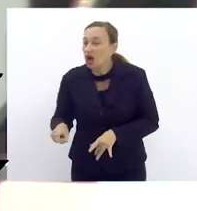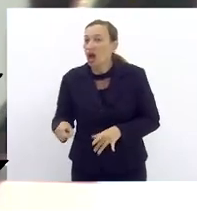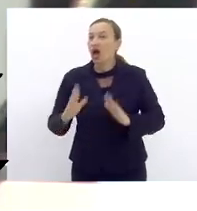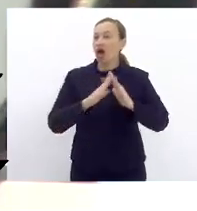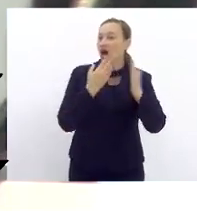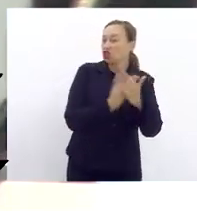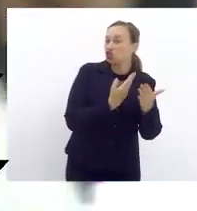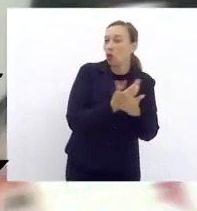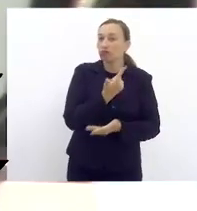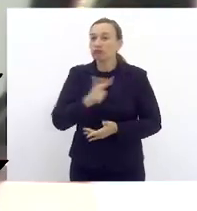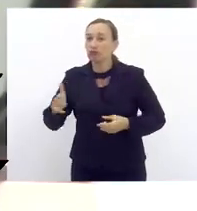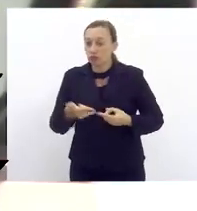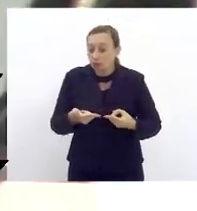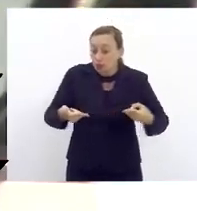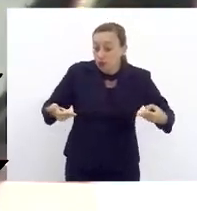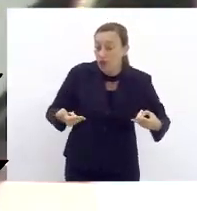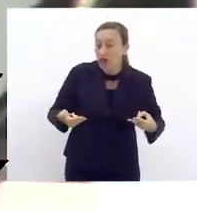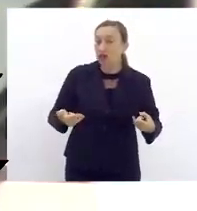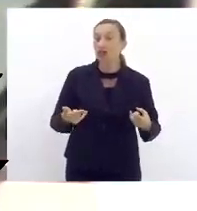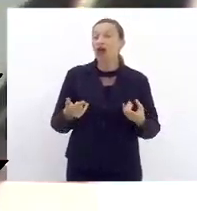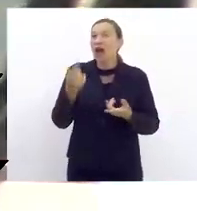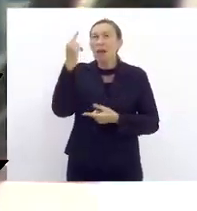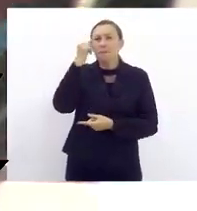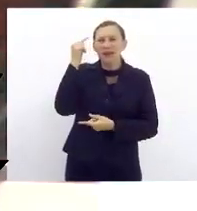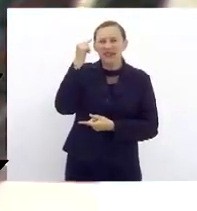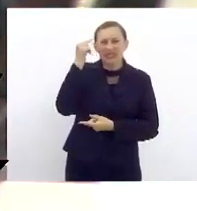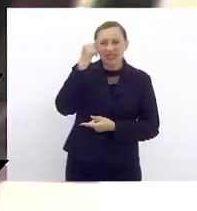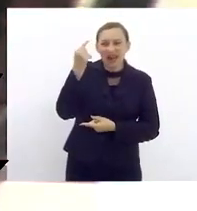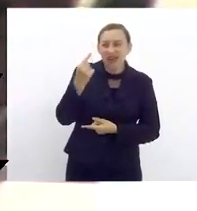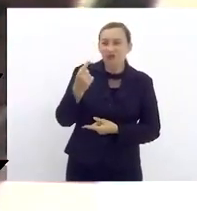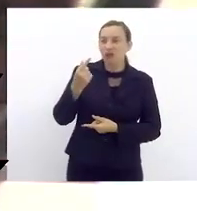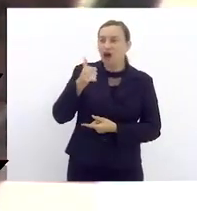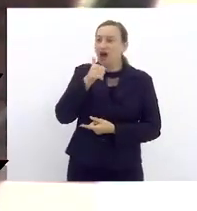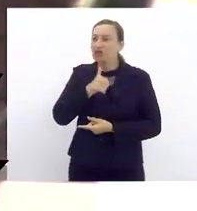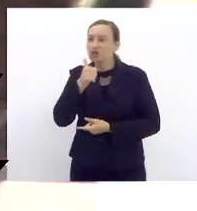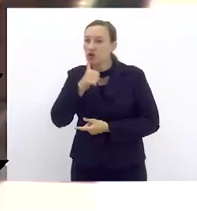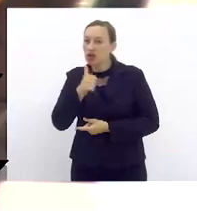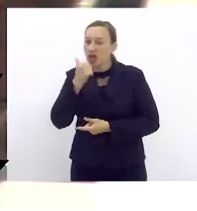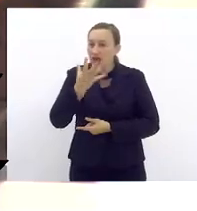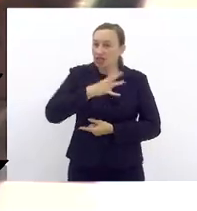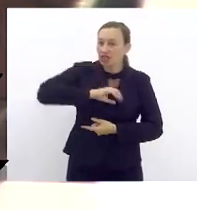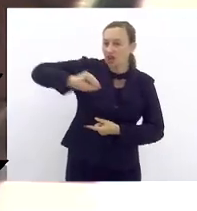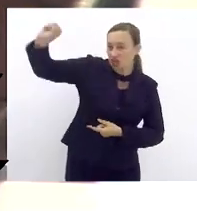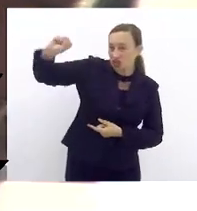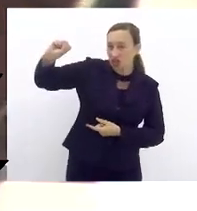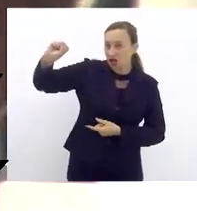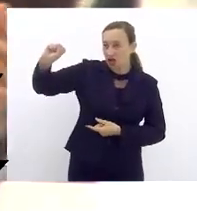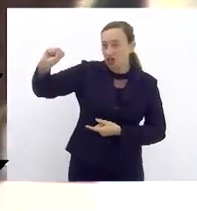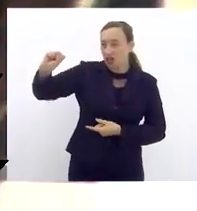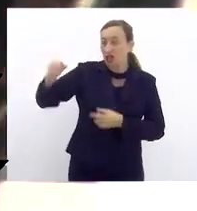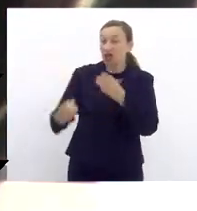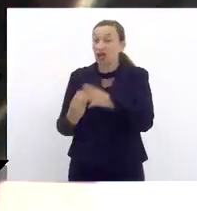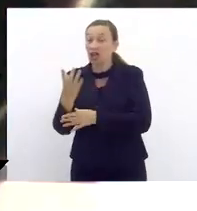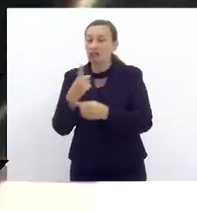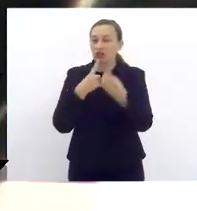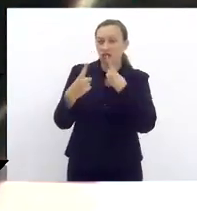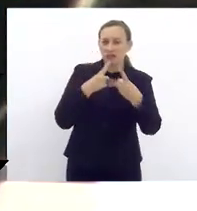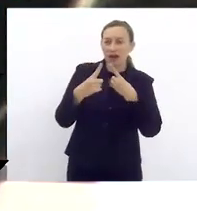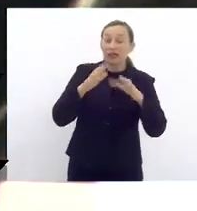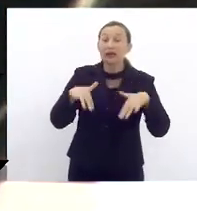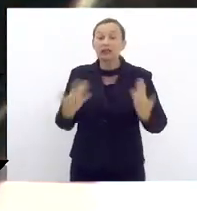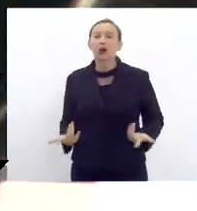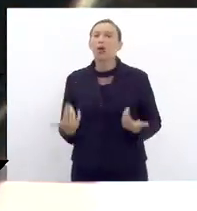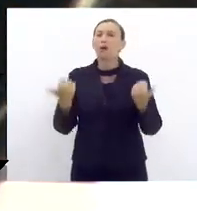o absorvente íntimo e pensar que foram as mulheres de Axé do Brasil que startaram esse debate então a gente